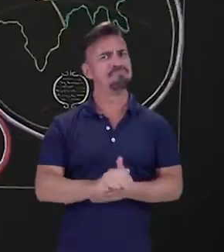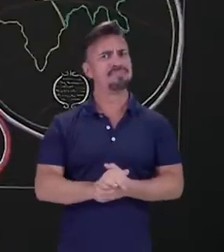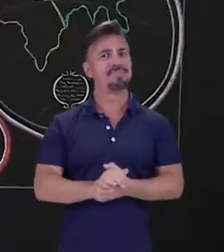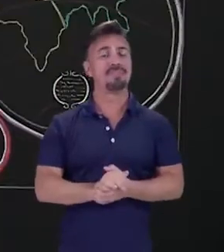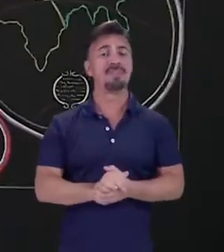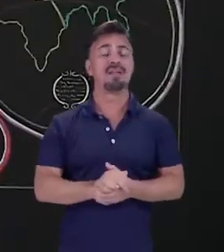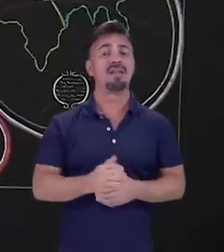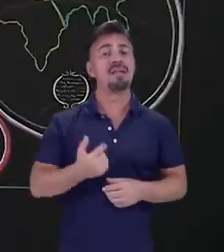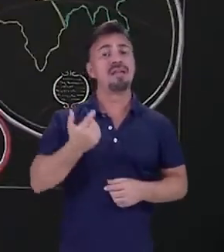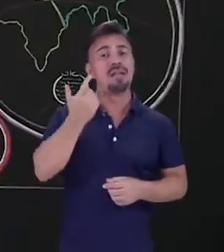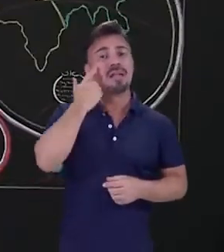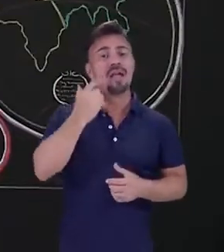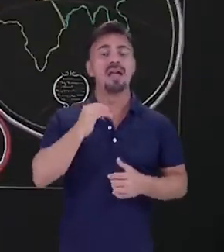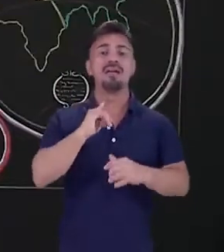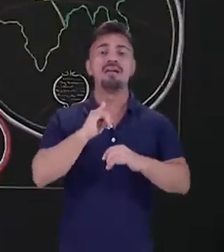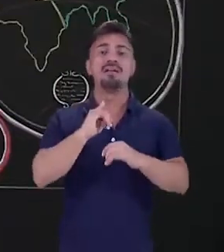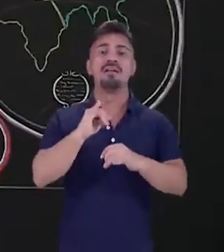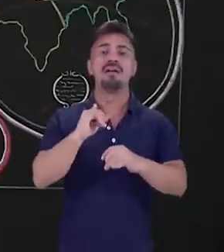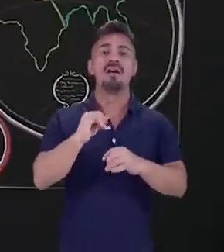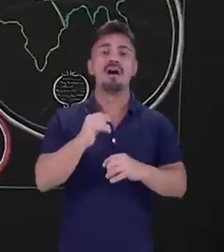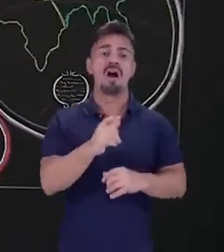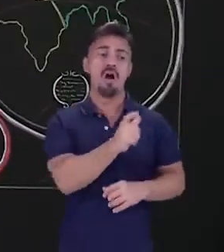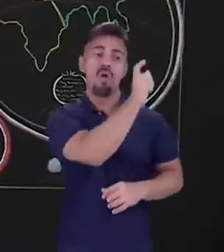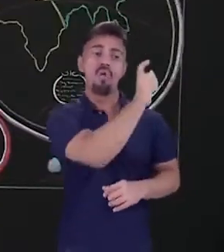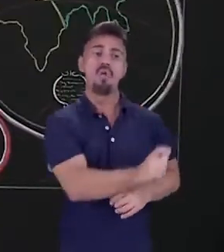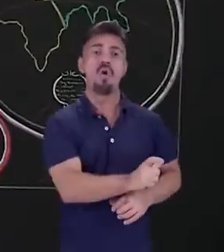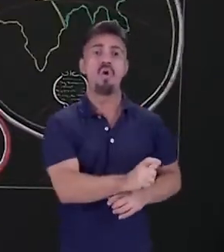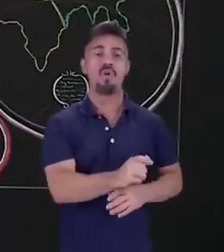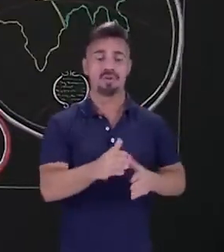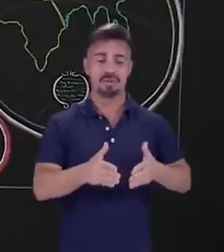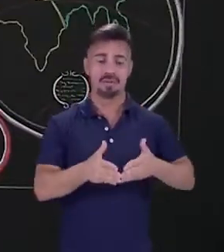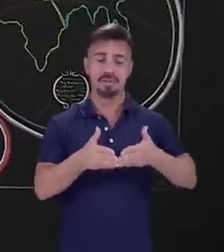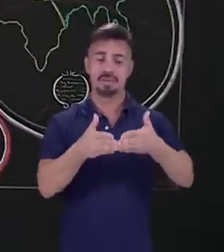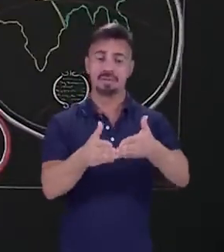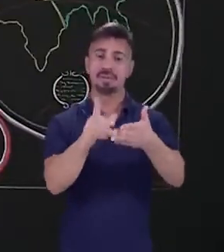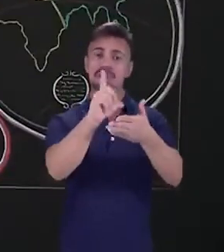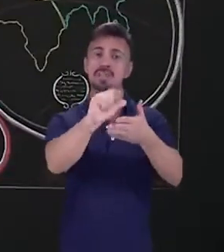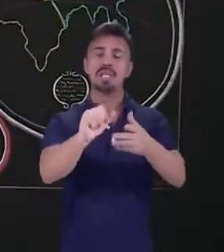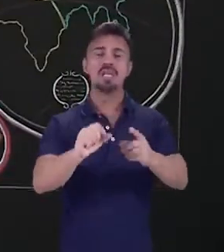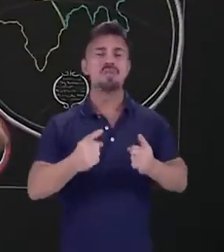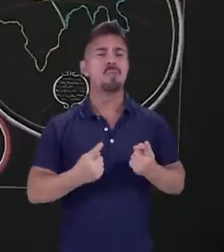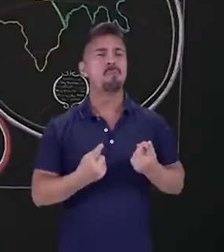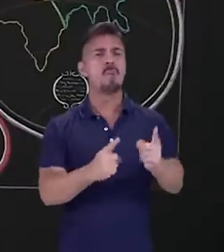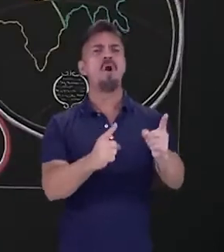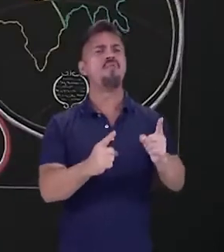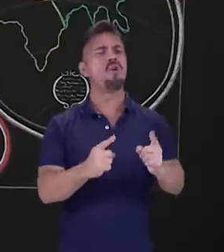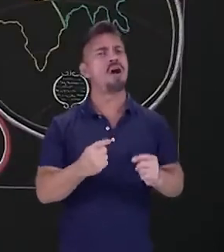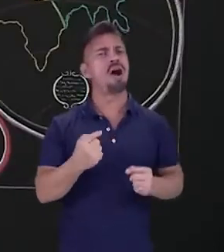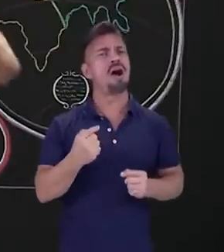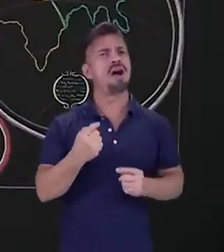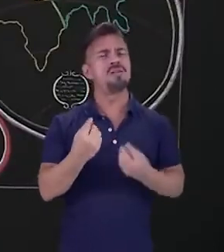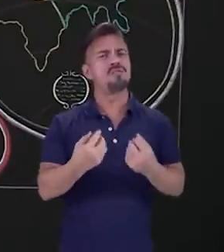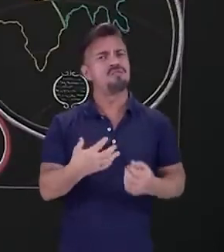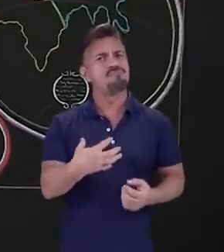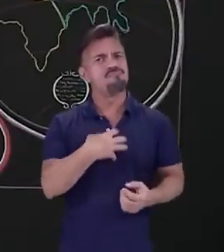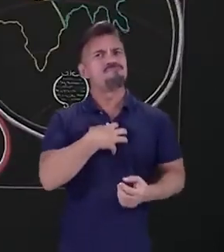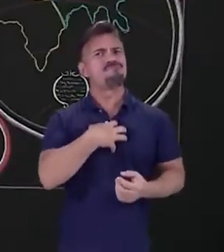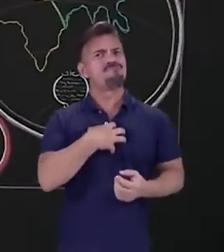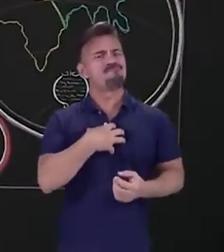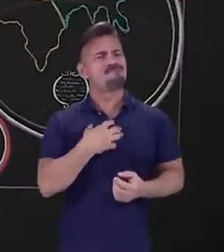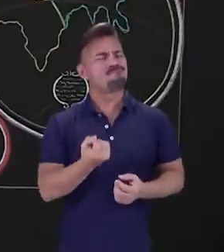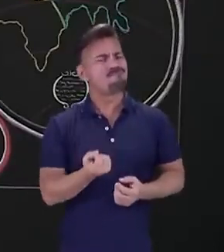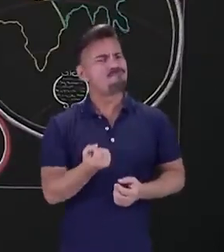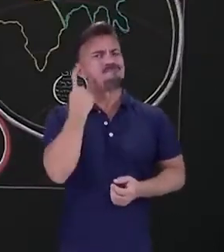conquista. Então, repara, é isso que eu quero dizer com o outro. As grandes navegações, elas provocaram um embate, um choque,